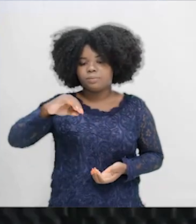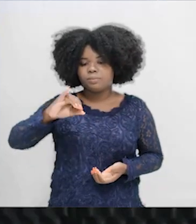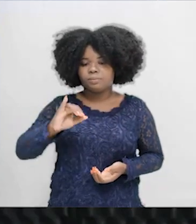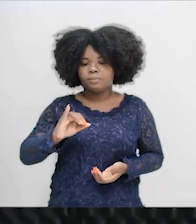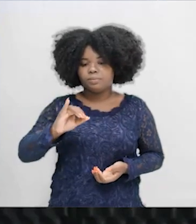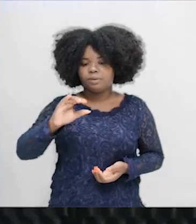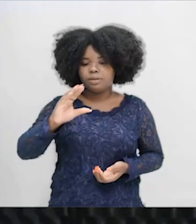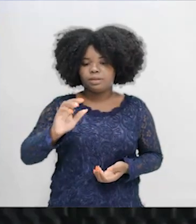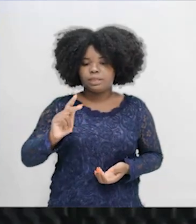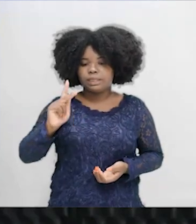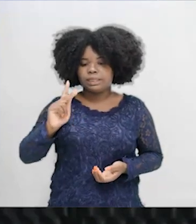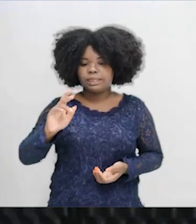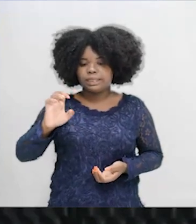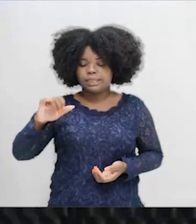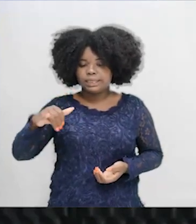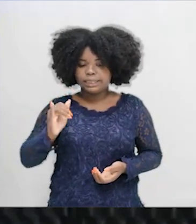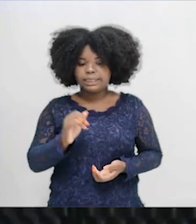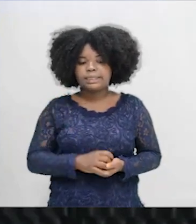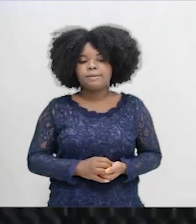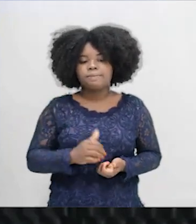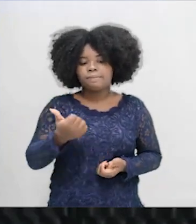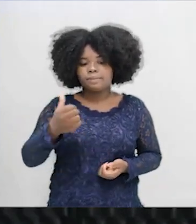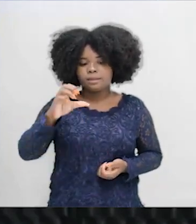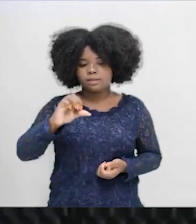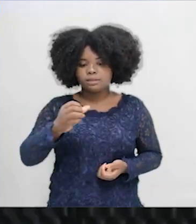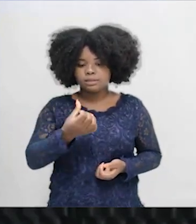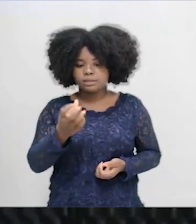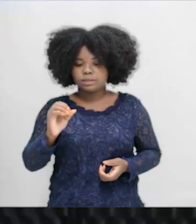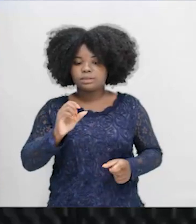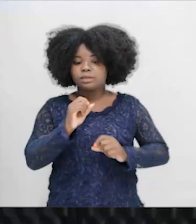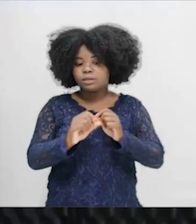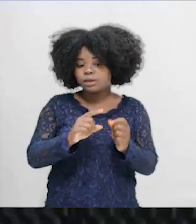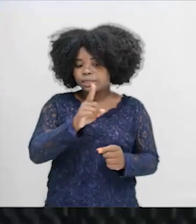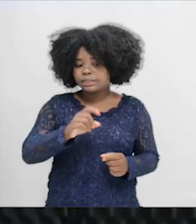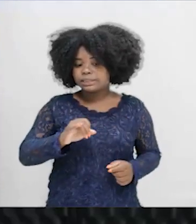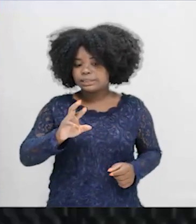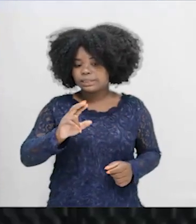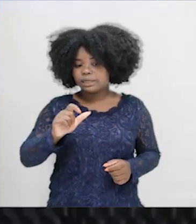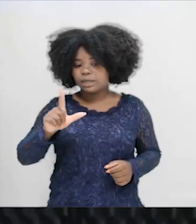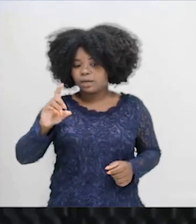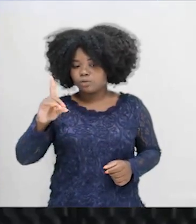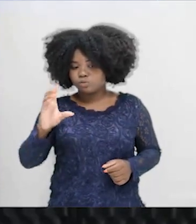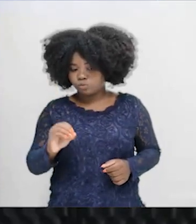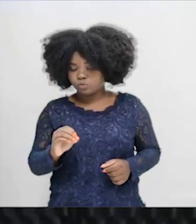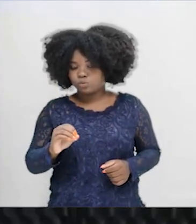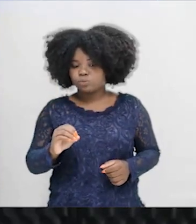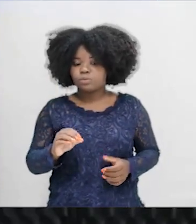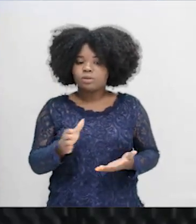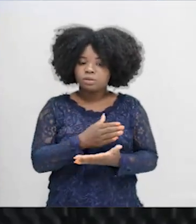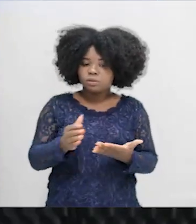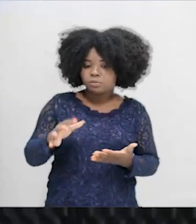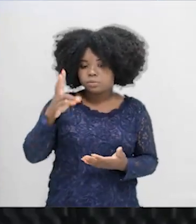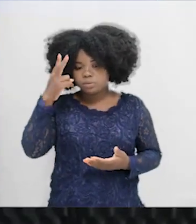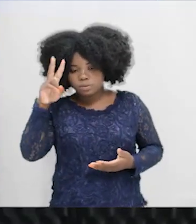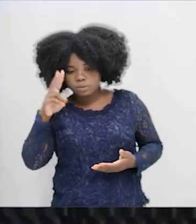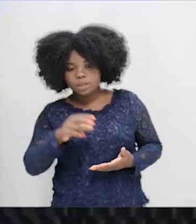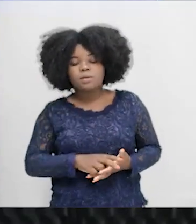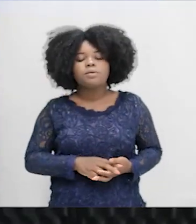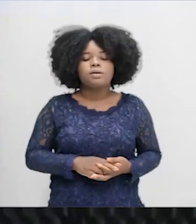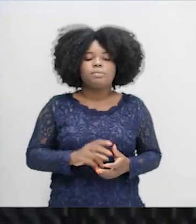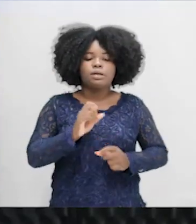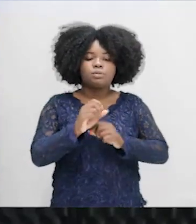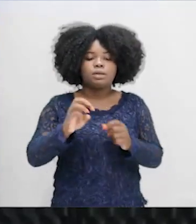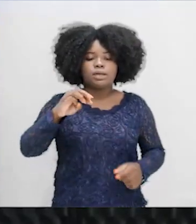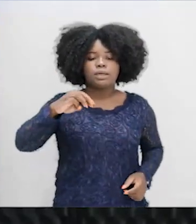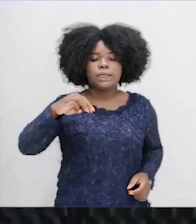para esse período. Em 1960, a figura brasileira mais conhecida é Ziraldo. Se algum de vocês não lembra, o Menino Maluquinho é um